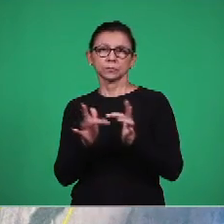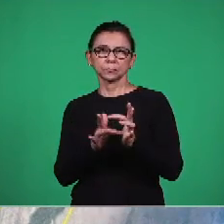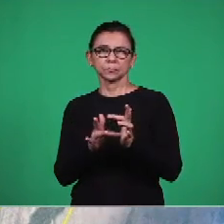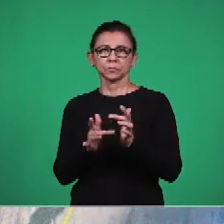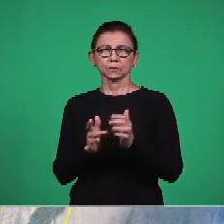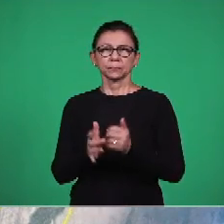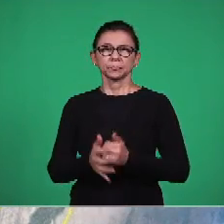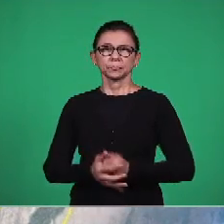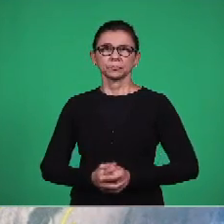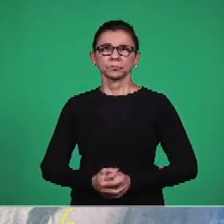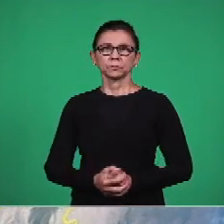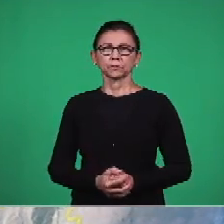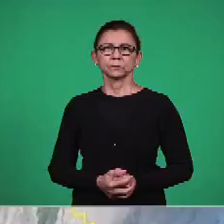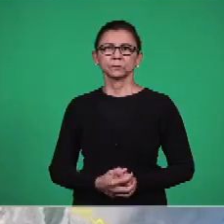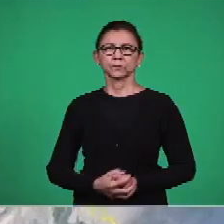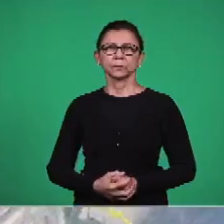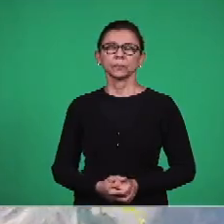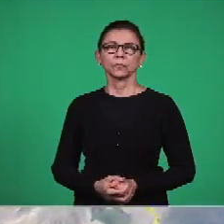Senhor Jesus.